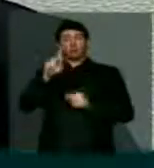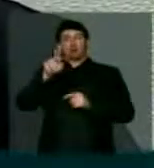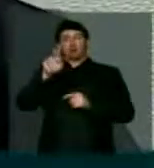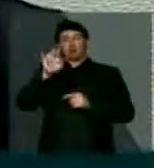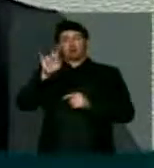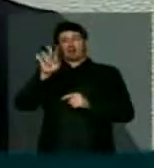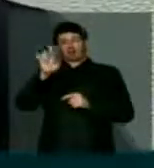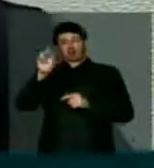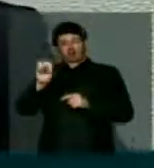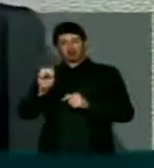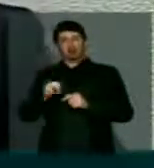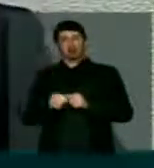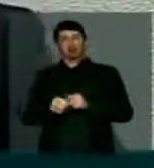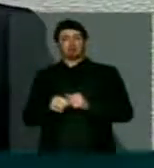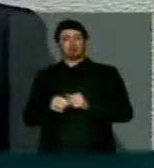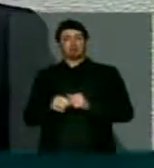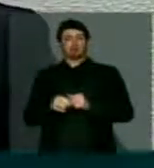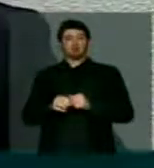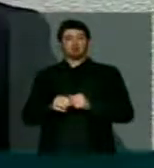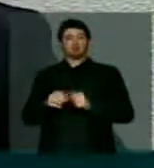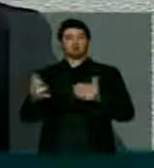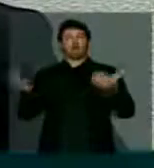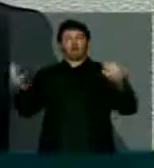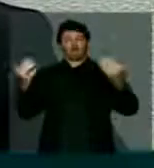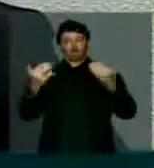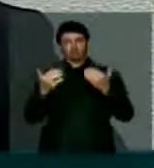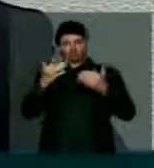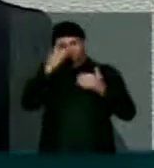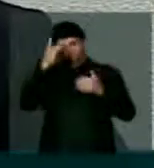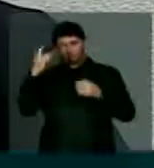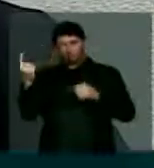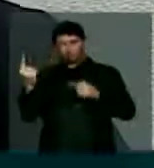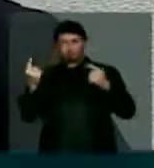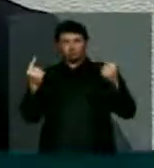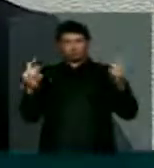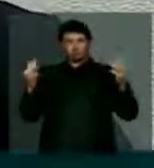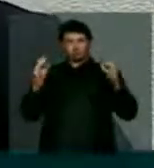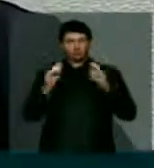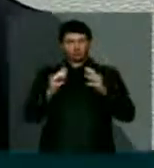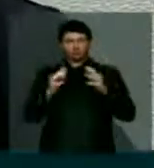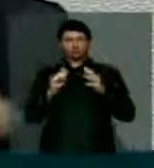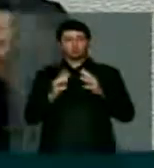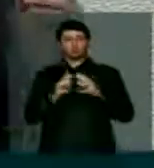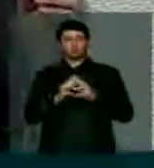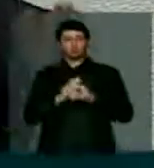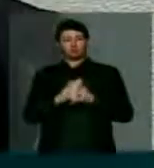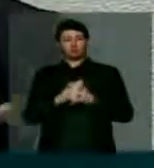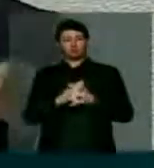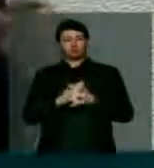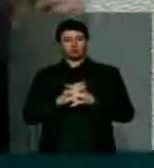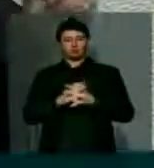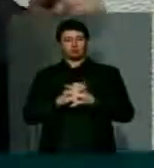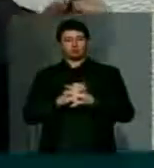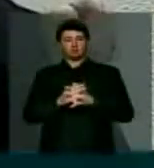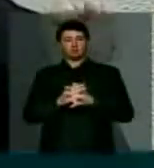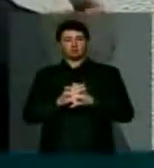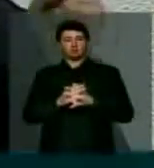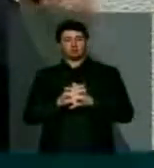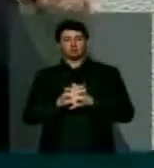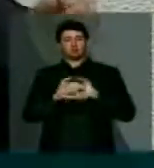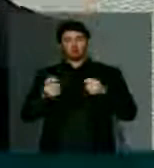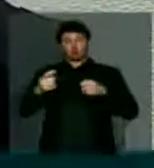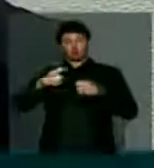proprietários. Vem os membros de um lado e de outro para o comitê de proprietários. Paralisou a empresa durante 6 meses.